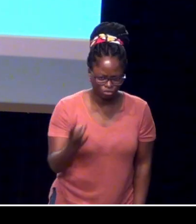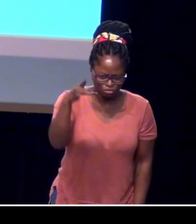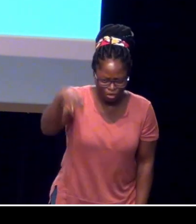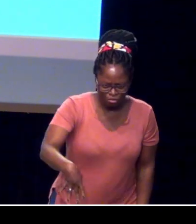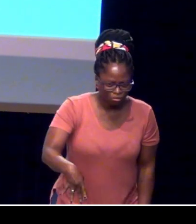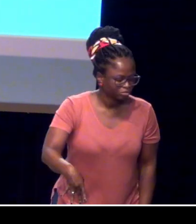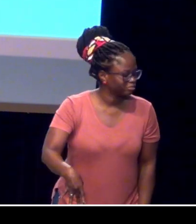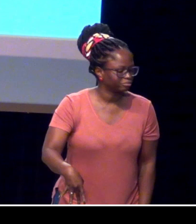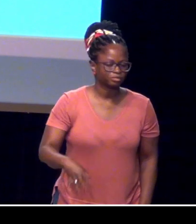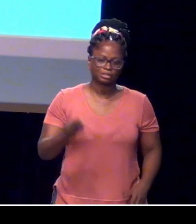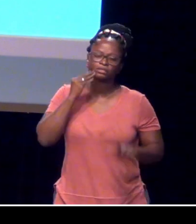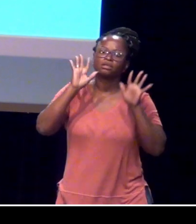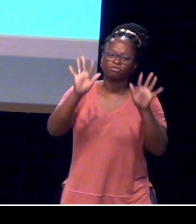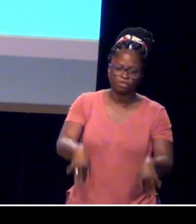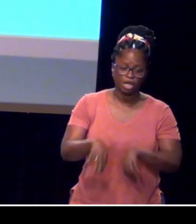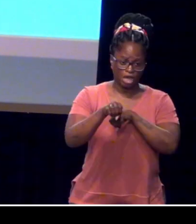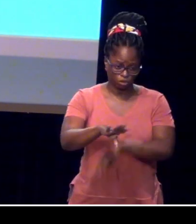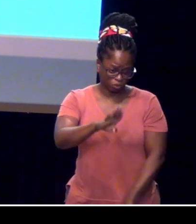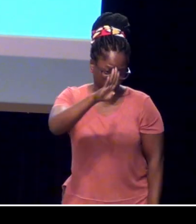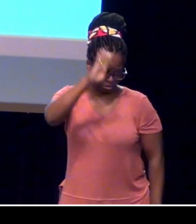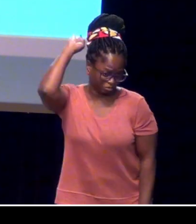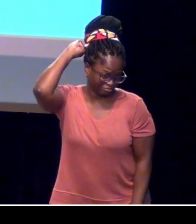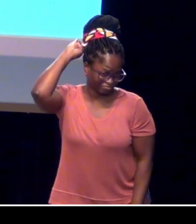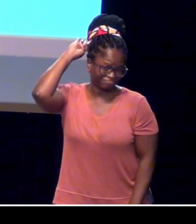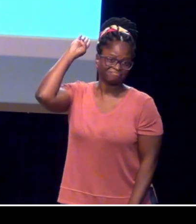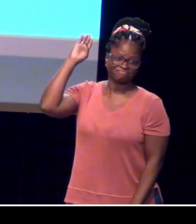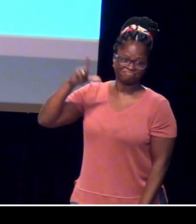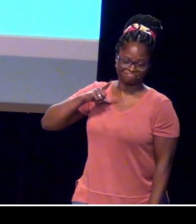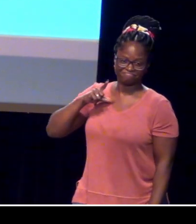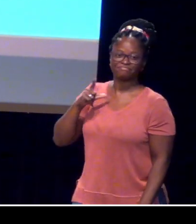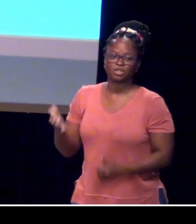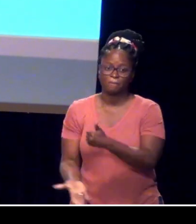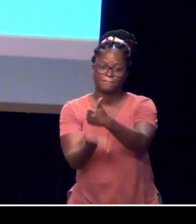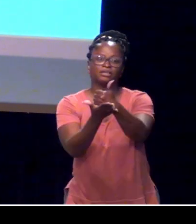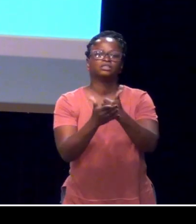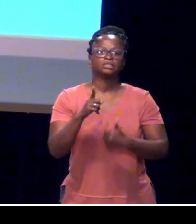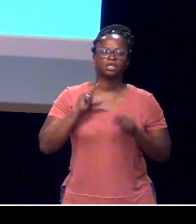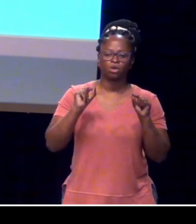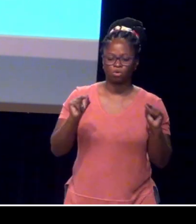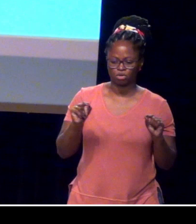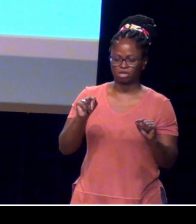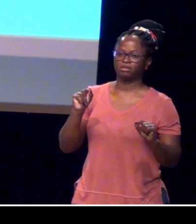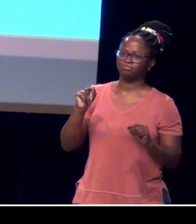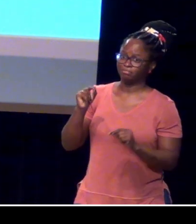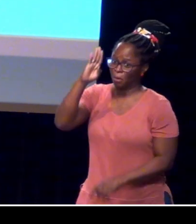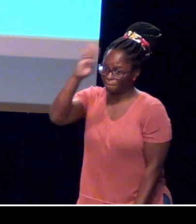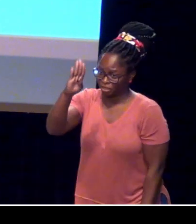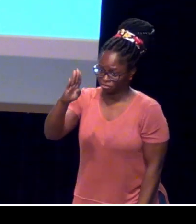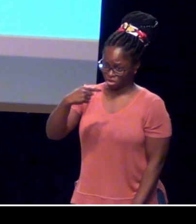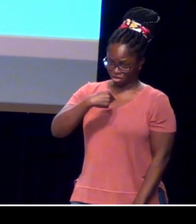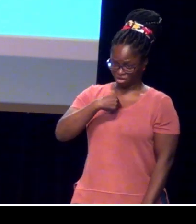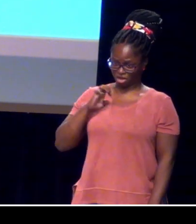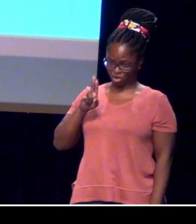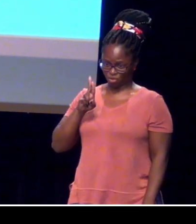Então, finalizando, uma educação bakhtinianamente orientada seria considerar a relação fundante, eu